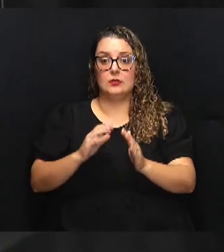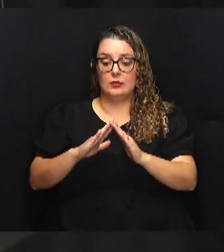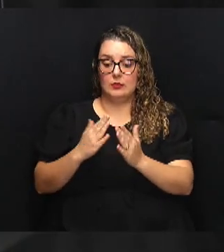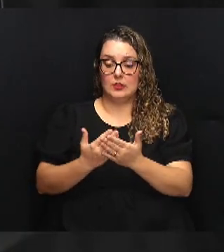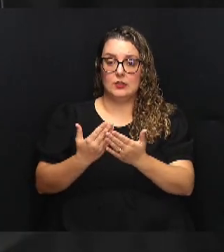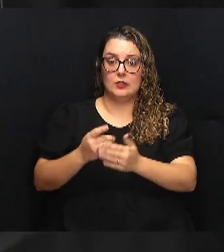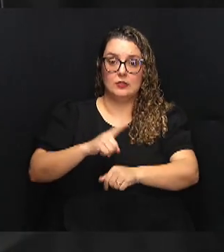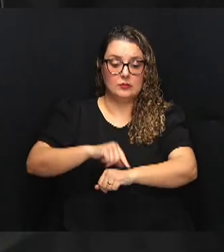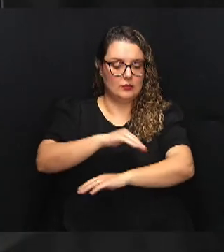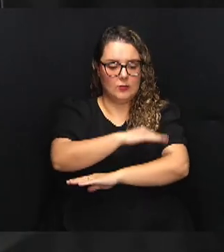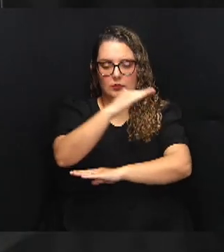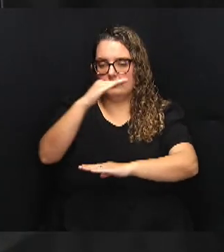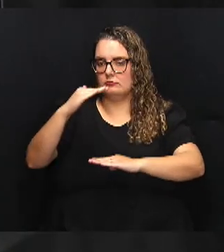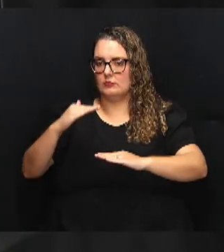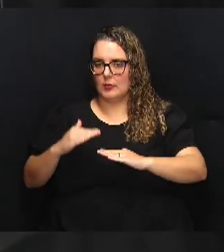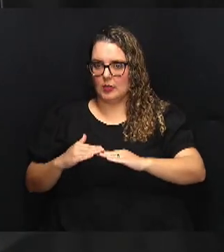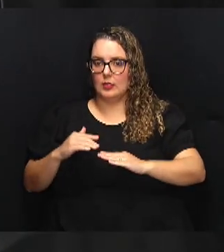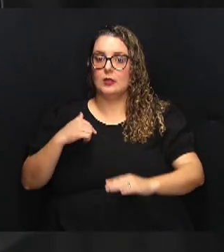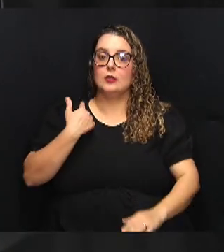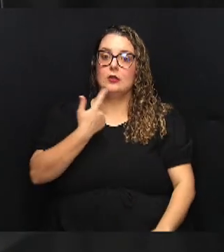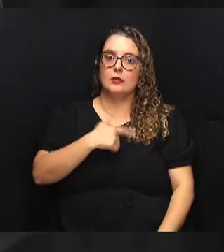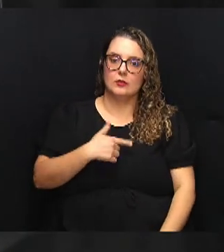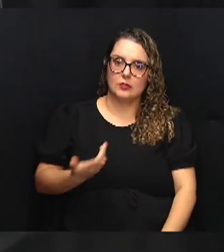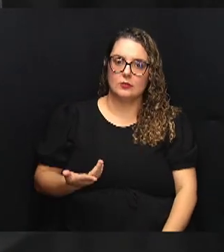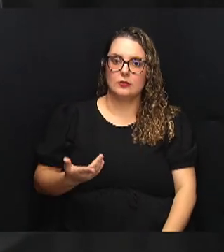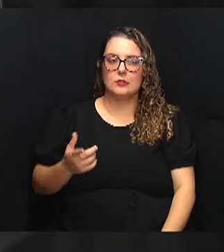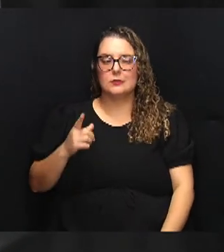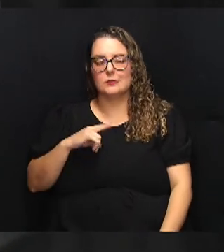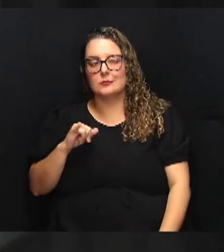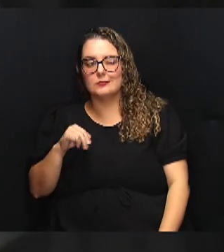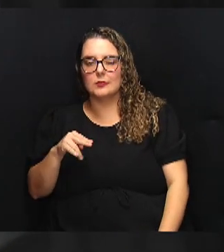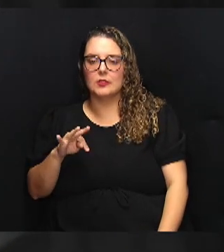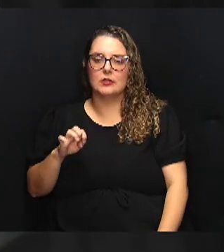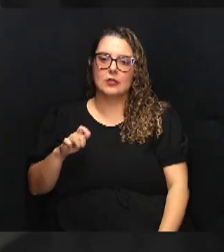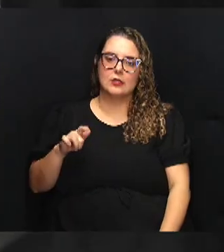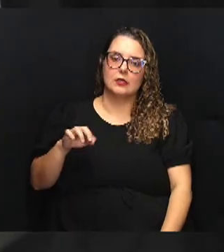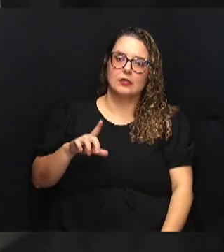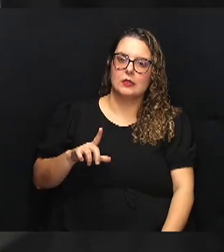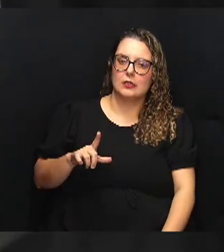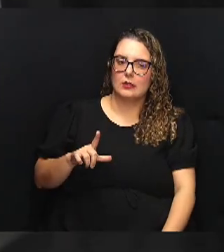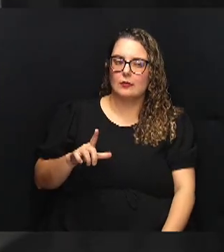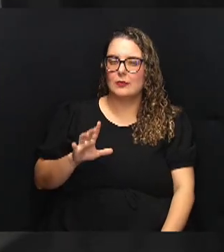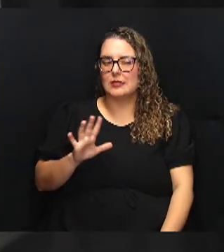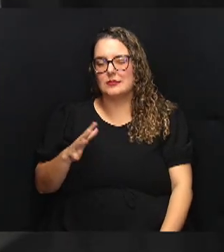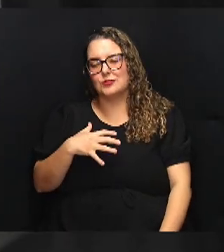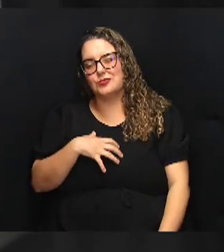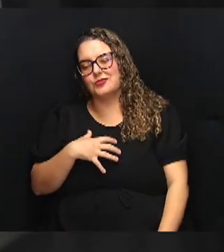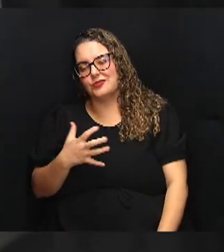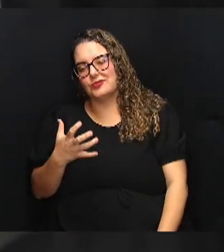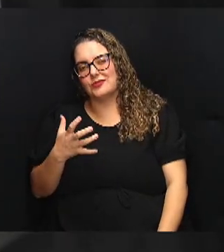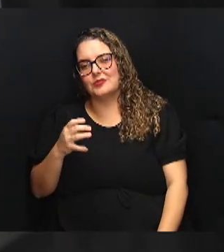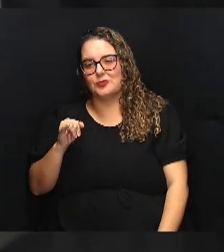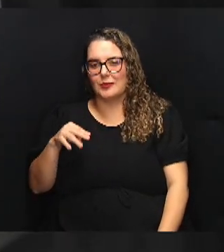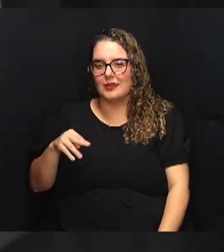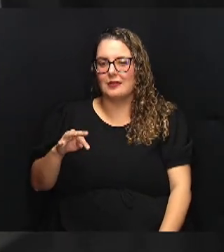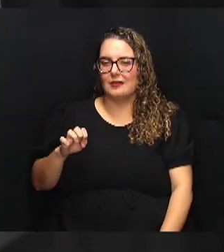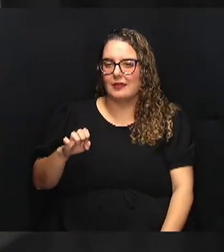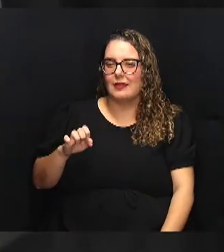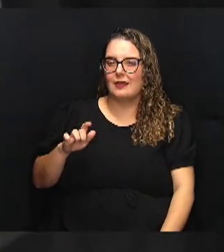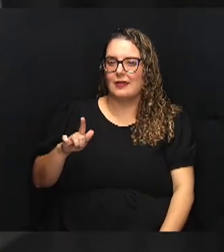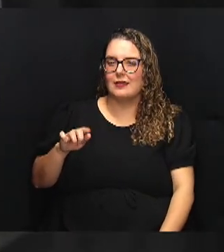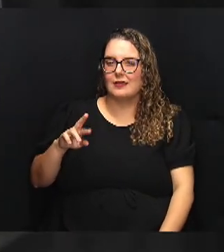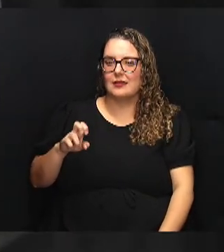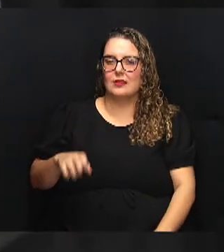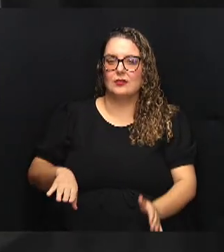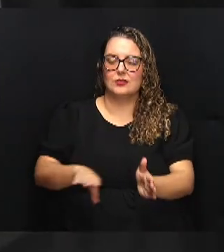integral, né? E aqui a gente tem uma integral, mas não a integral do jeito que eu gostaria, né? Que é aquela criança que chega